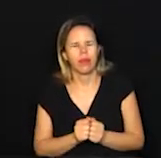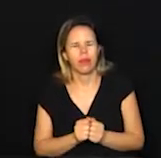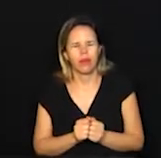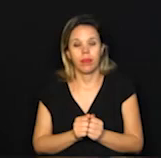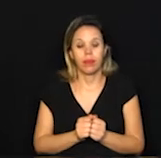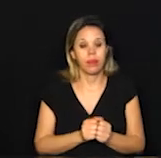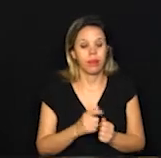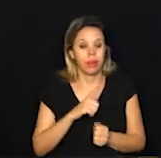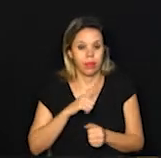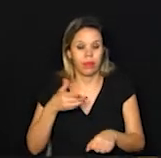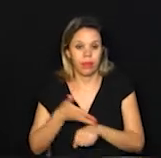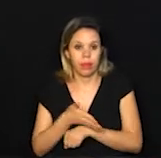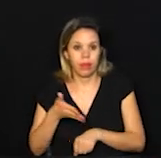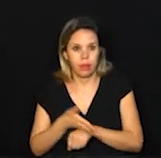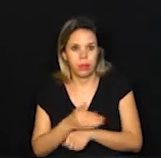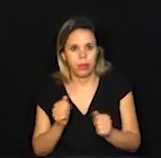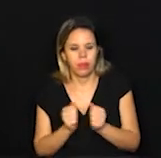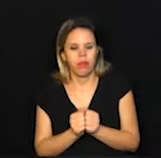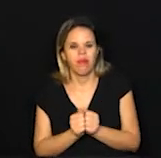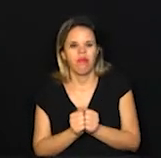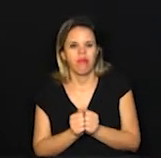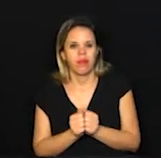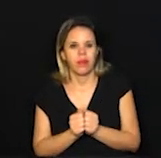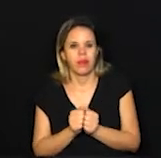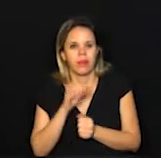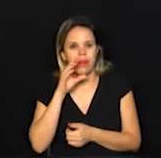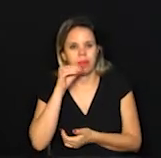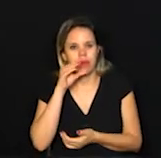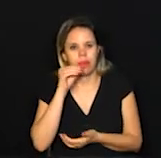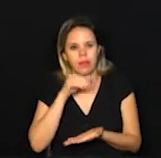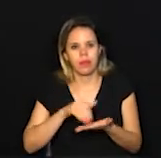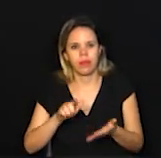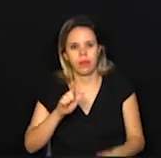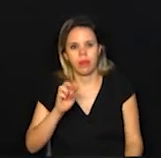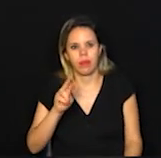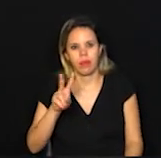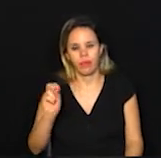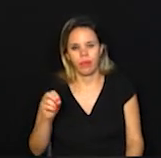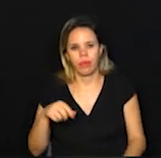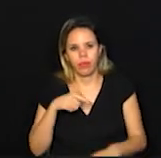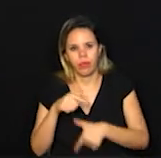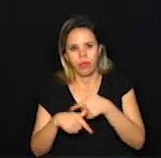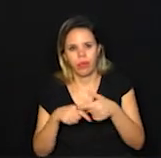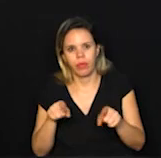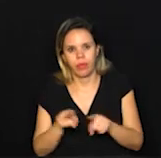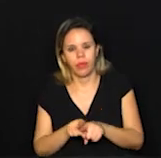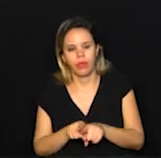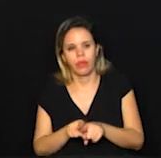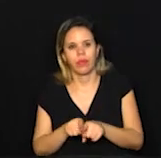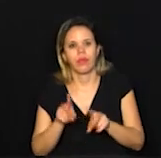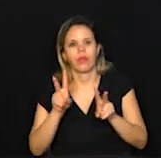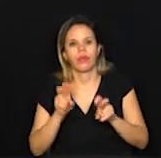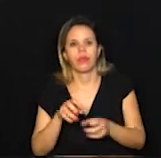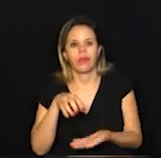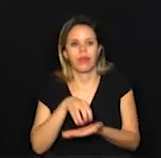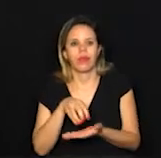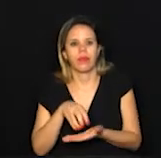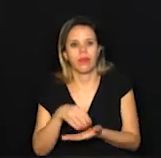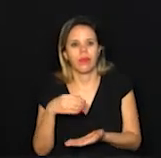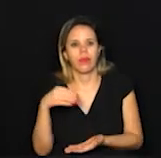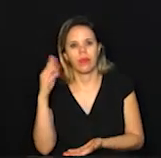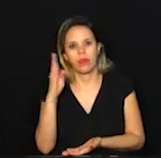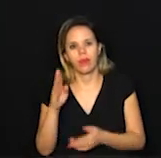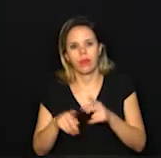eu tenho participado junto com o secretário Gustavo, estamos trabalhando também na questão do Banco do Povo. Por